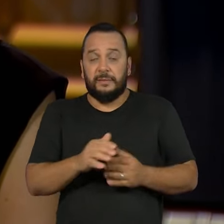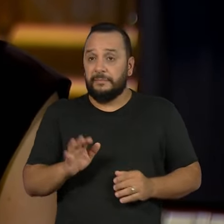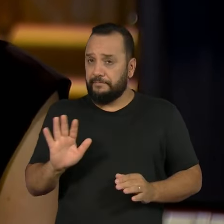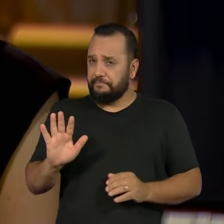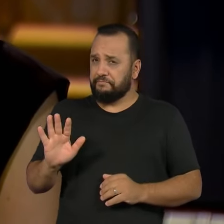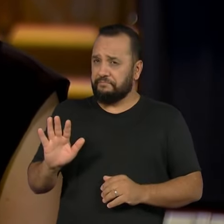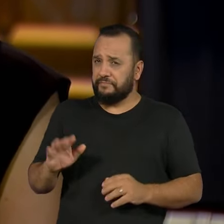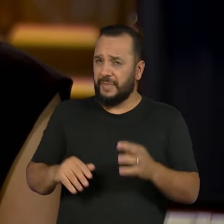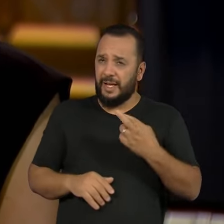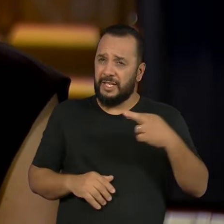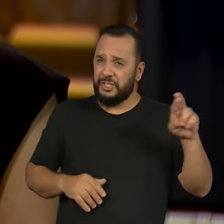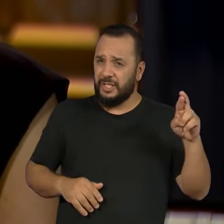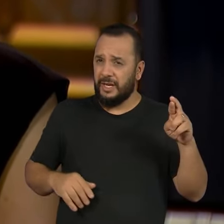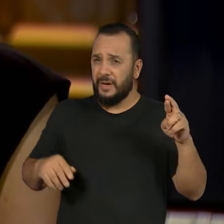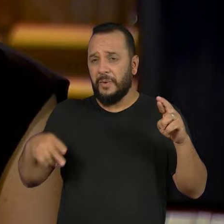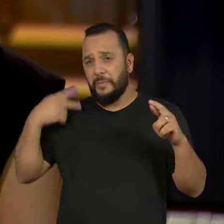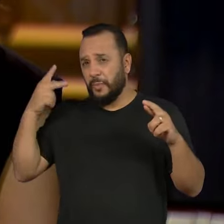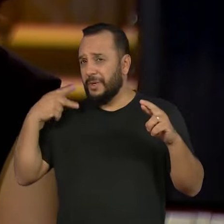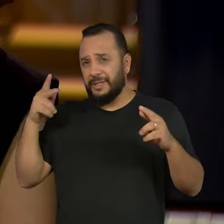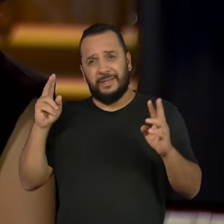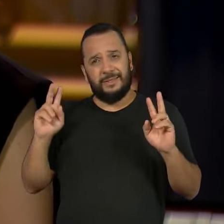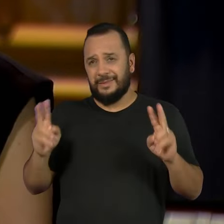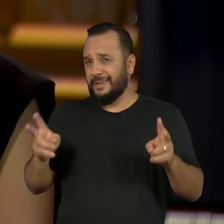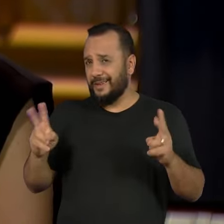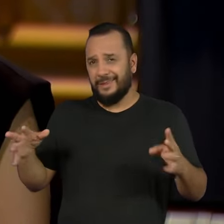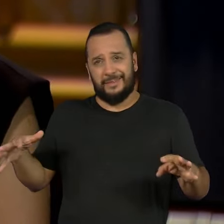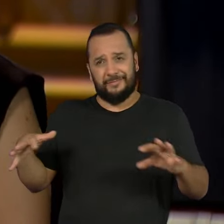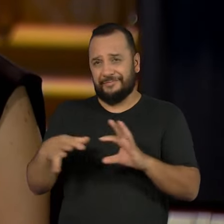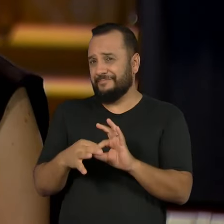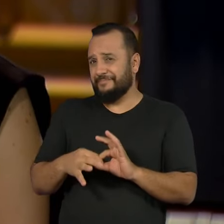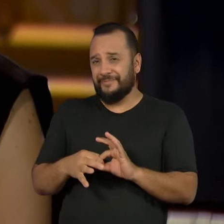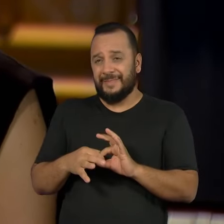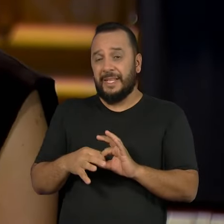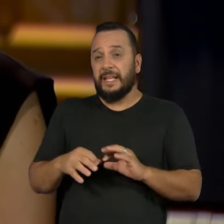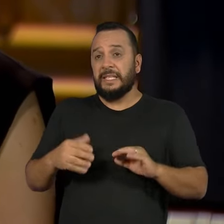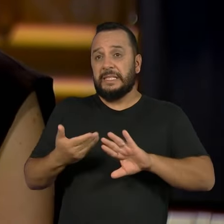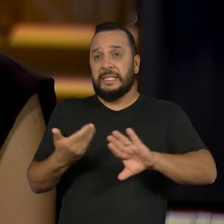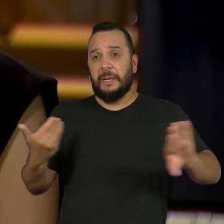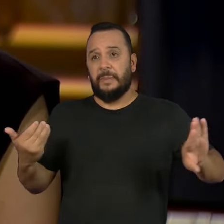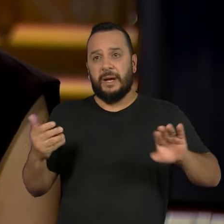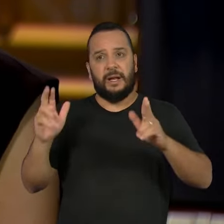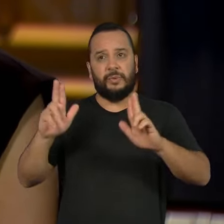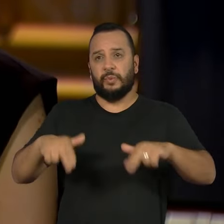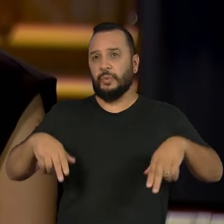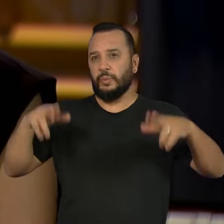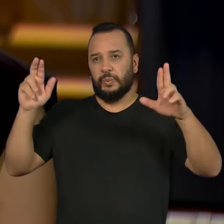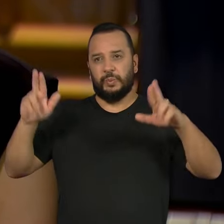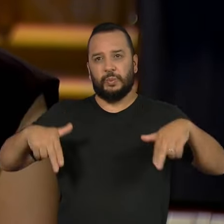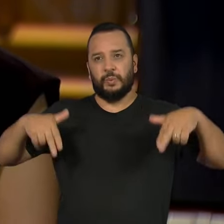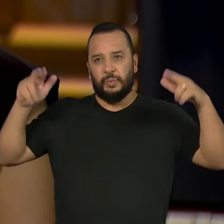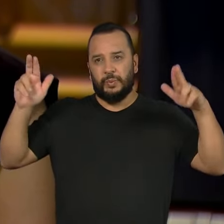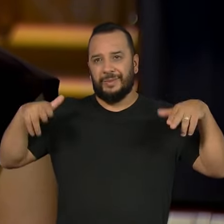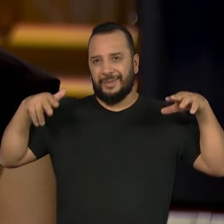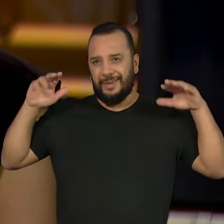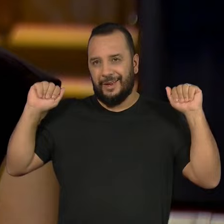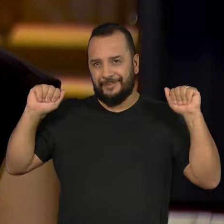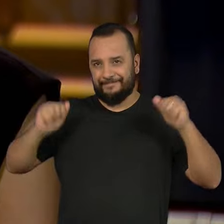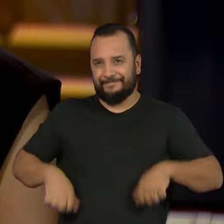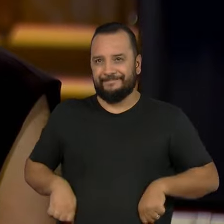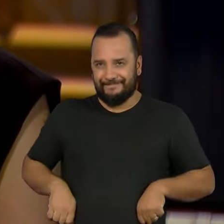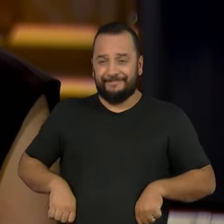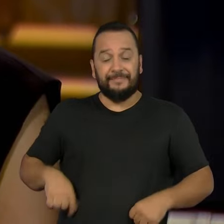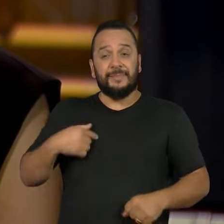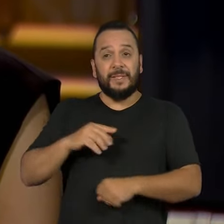é importante a gente sempre parto deste pressuposto né Eh a gente tá falando aí da